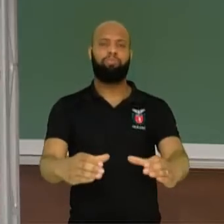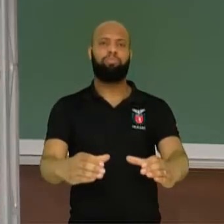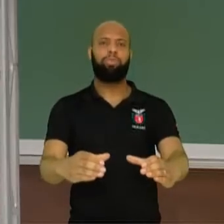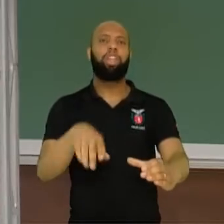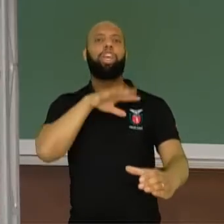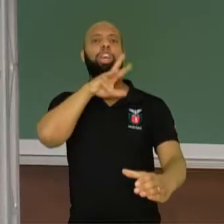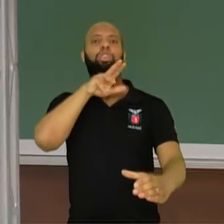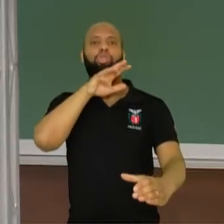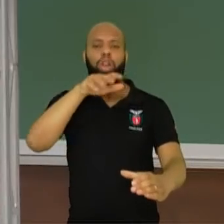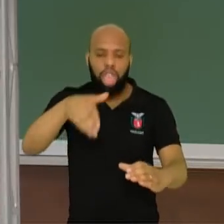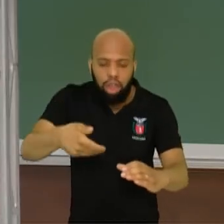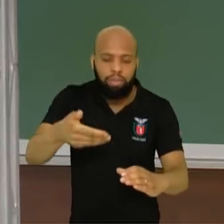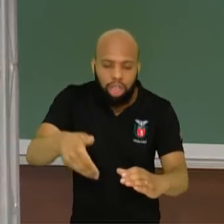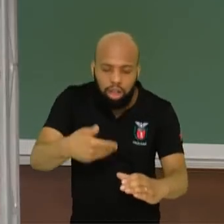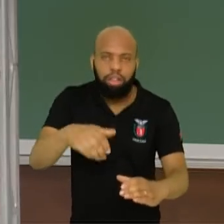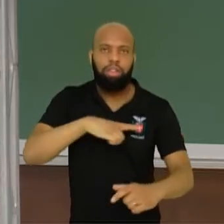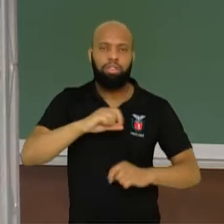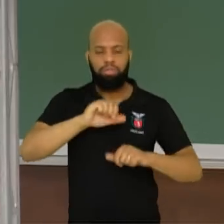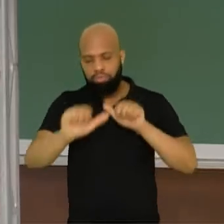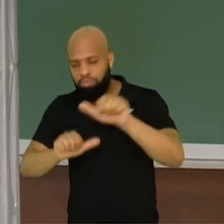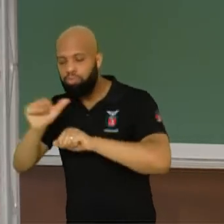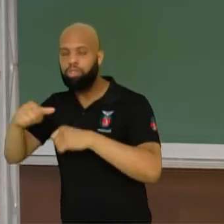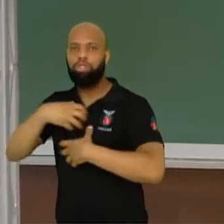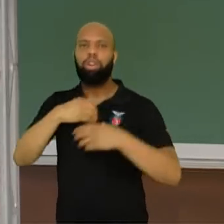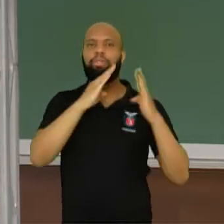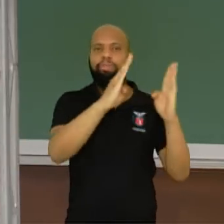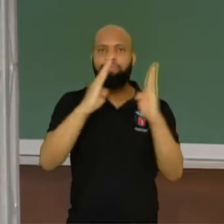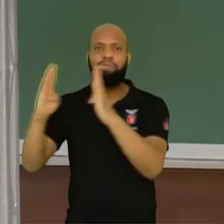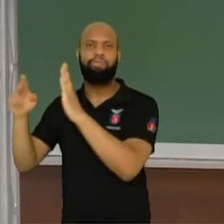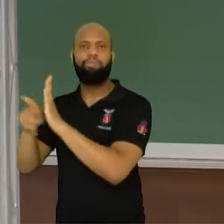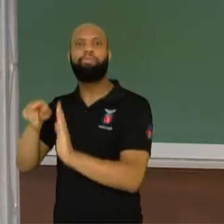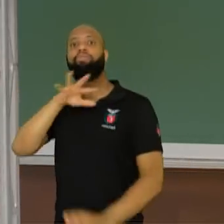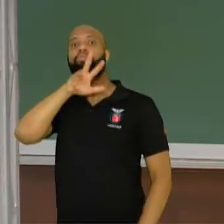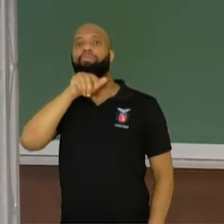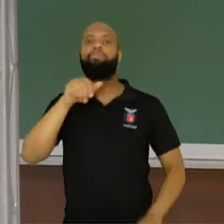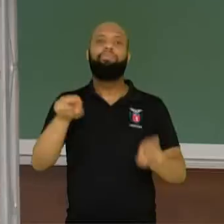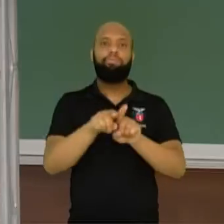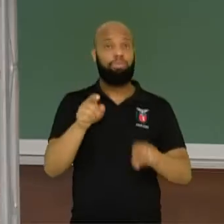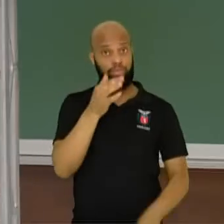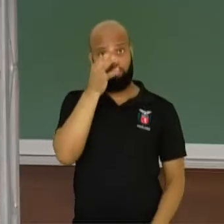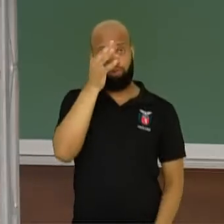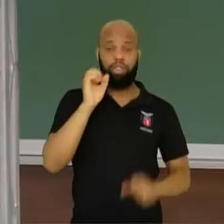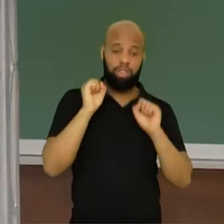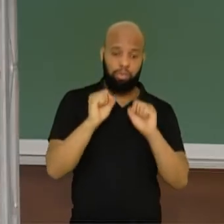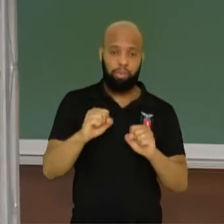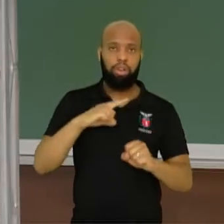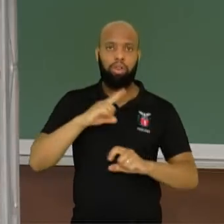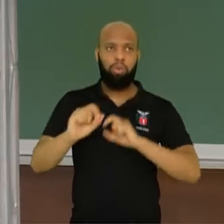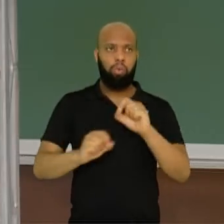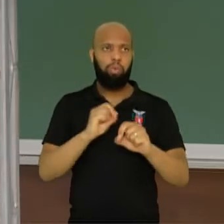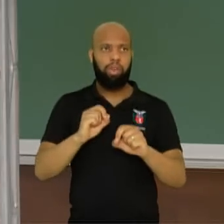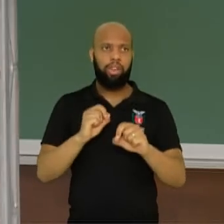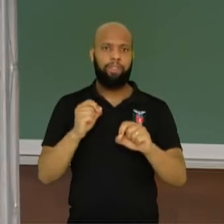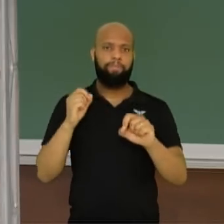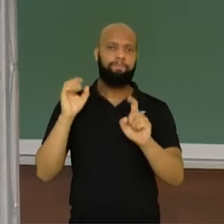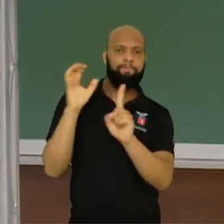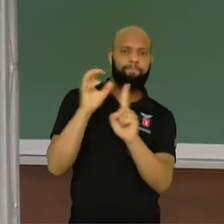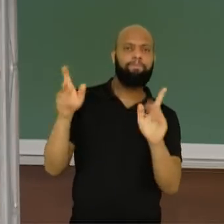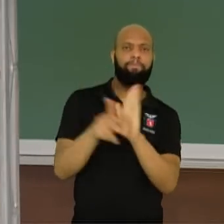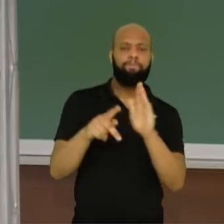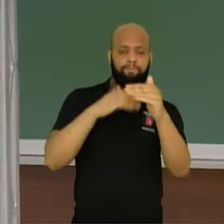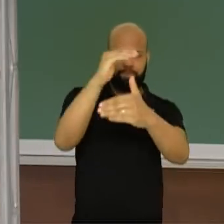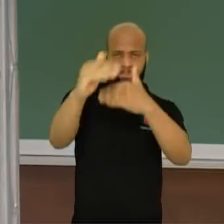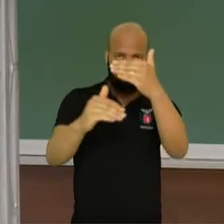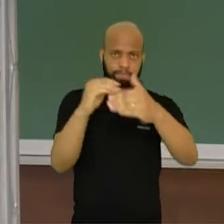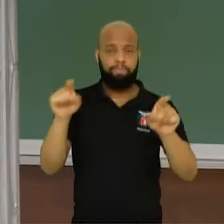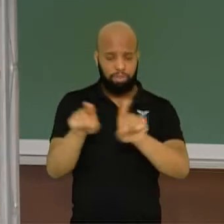um processo caro e demora muito, ele é muito trabalhoso em retirar o sal dessa água. Aí ela